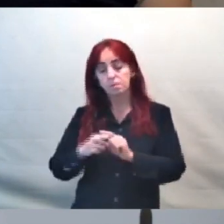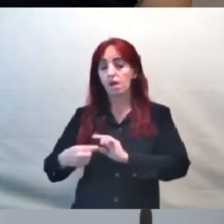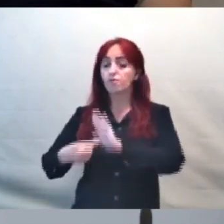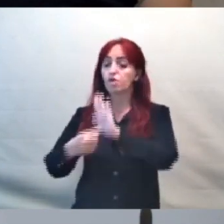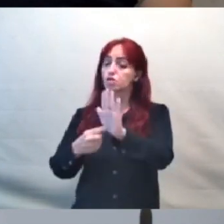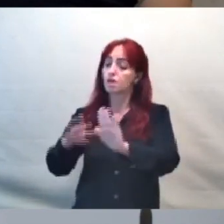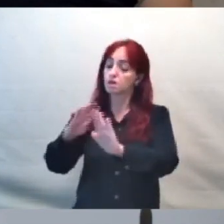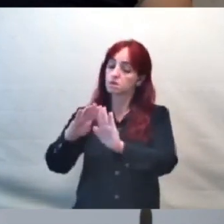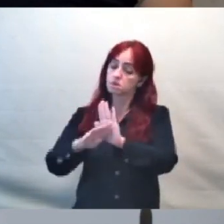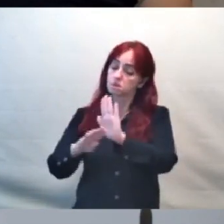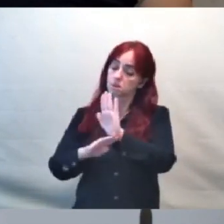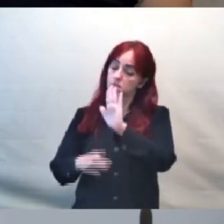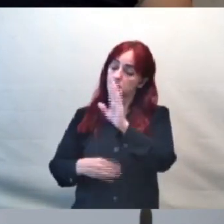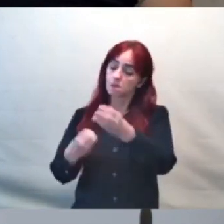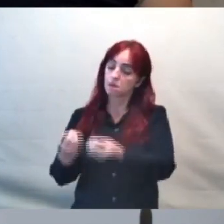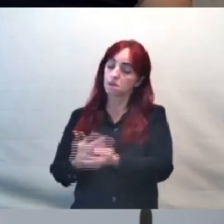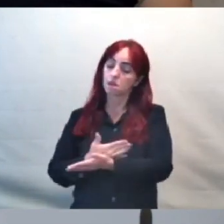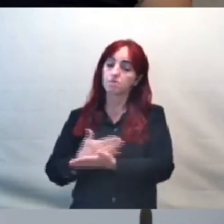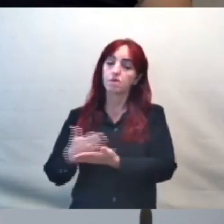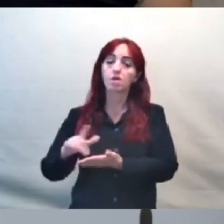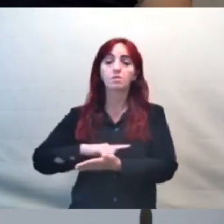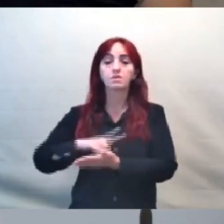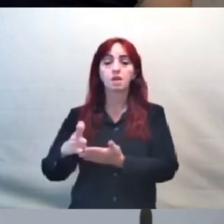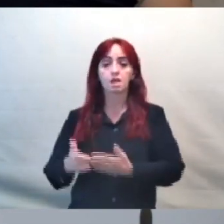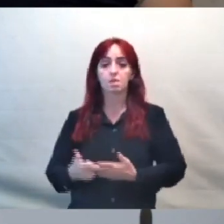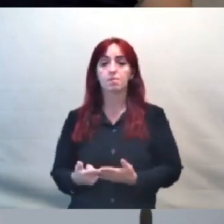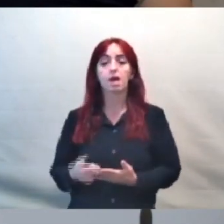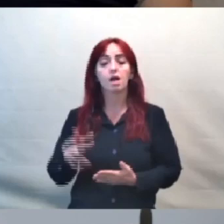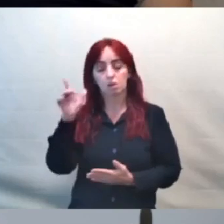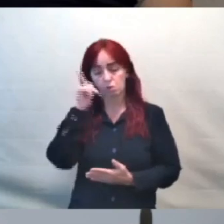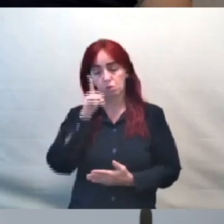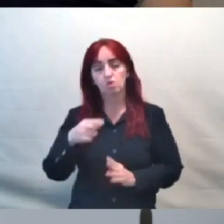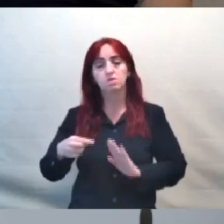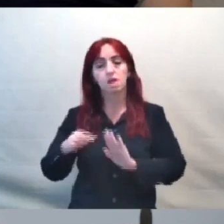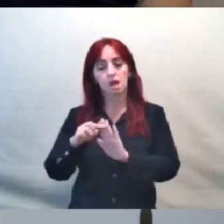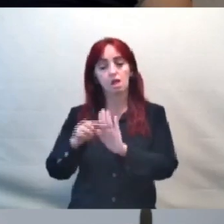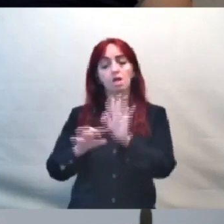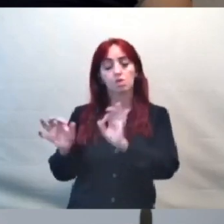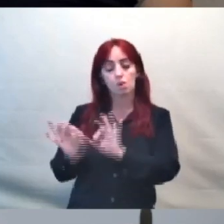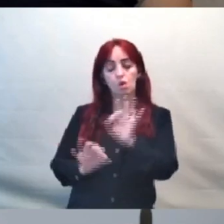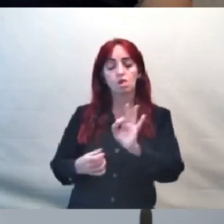em cada córrego da cidade. A gente consegue balizar isso com o senhor.